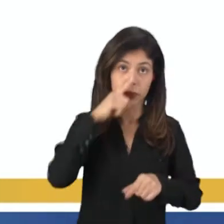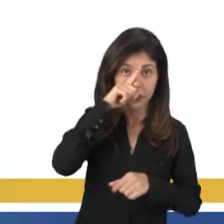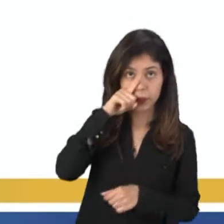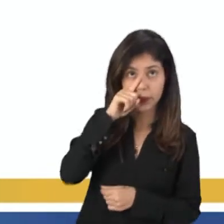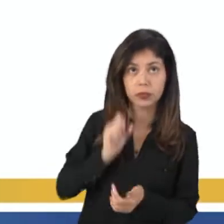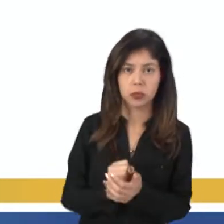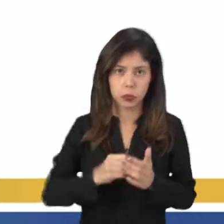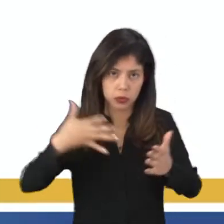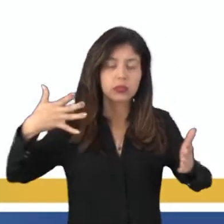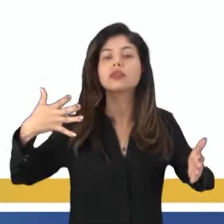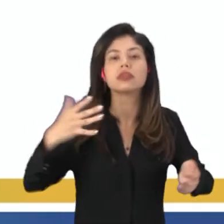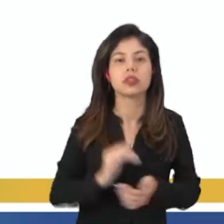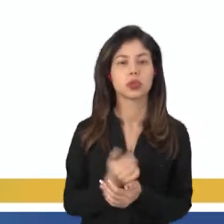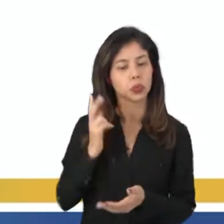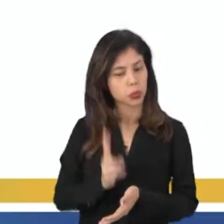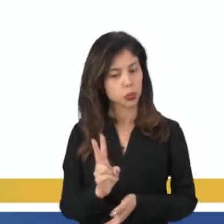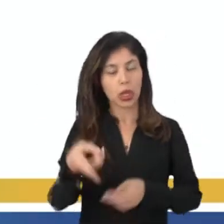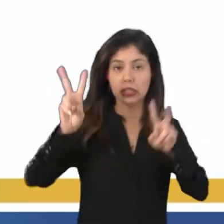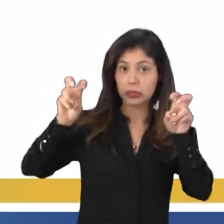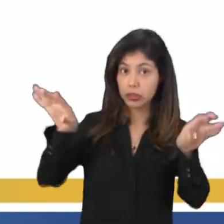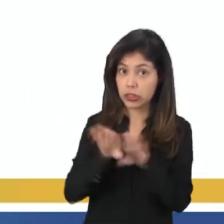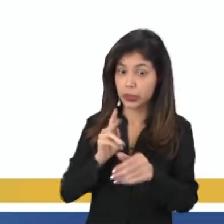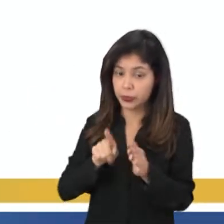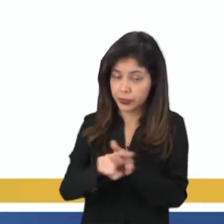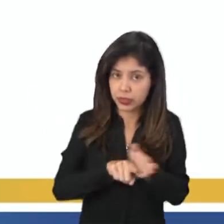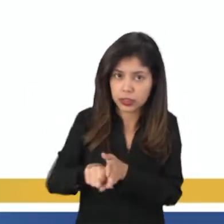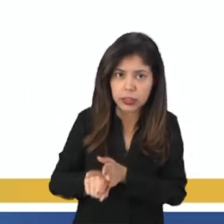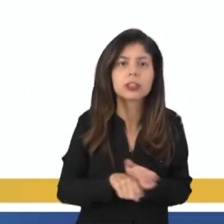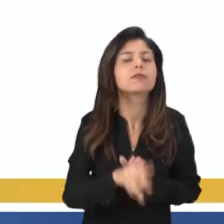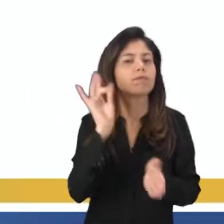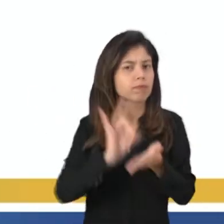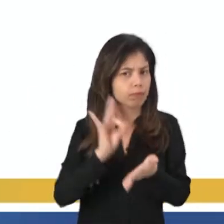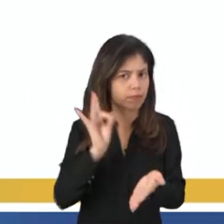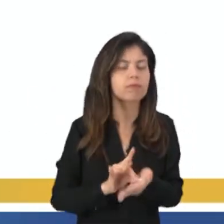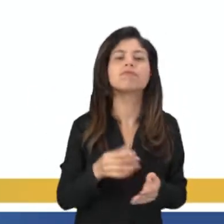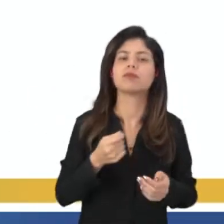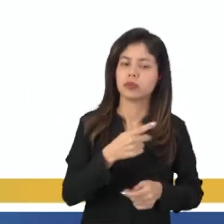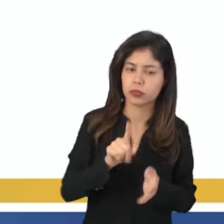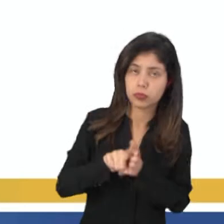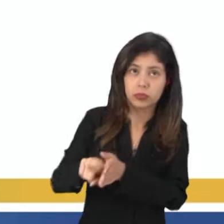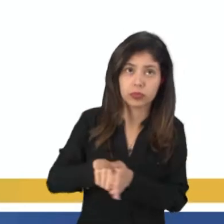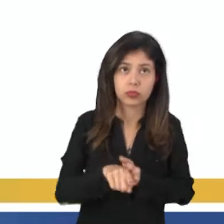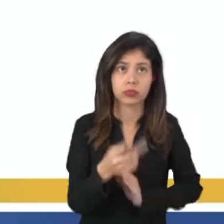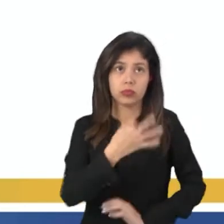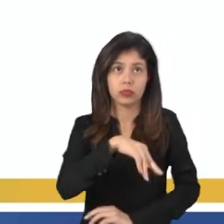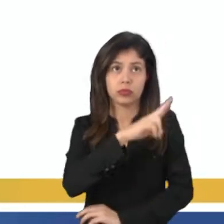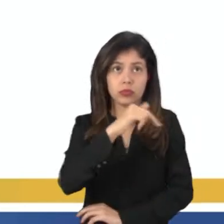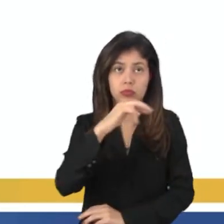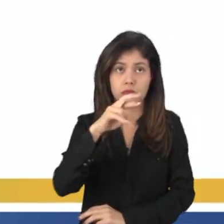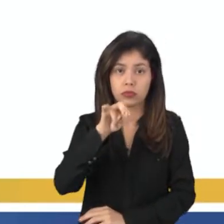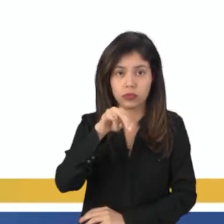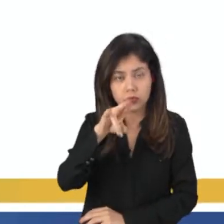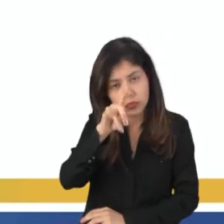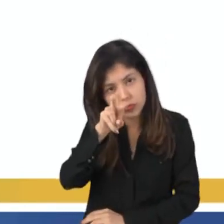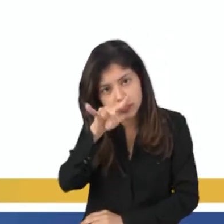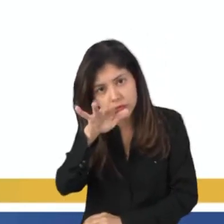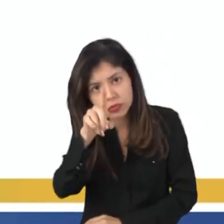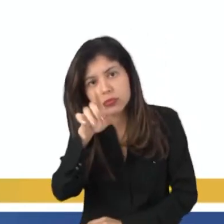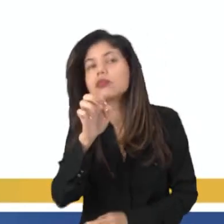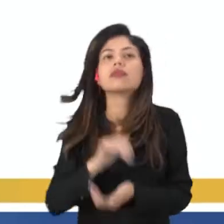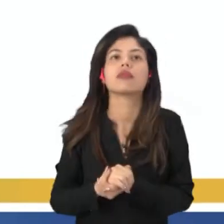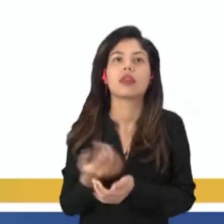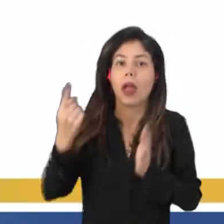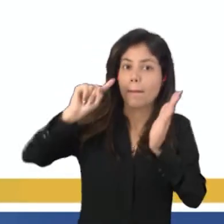desse excesso continuam ainda temática. Uma pesquisa realizada pela Universidade de Alberta apontou que